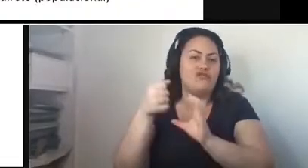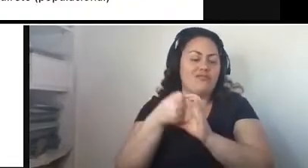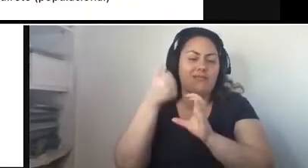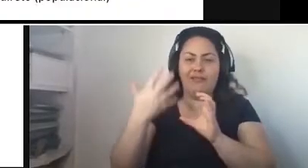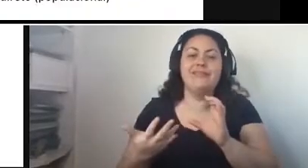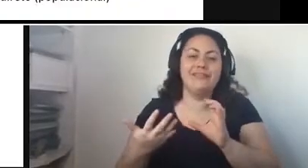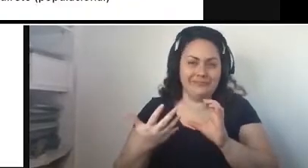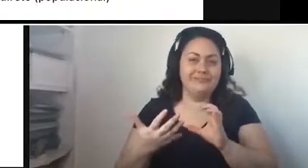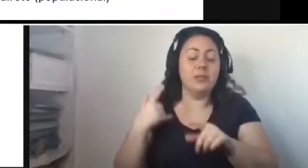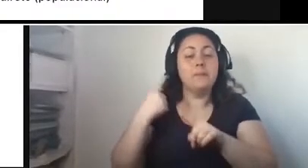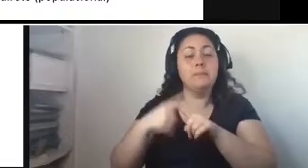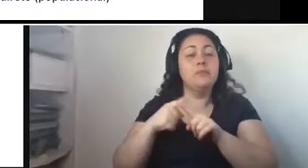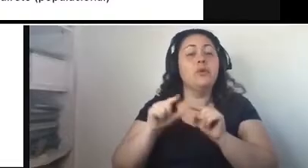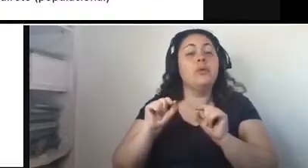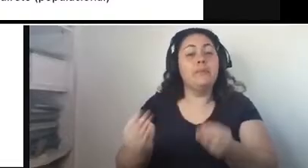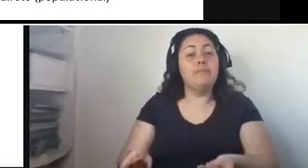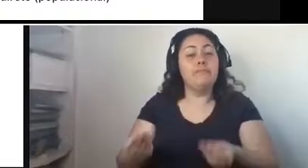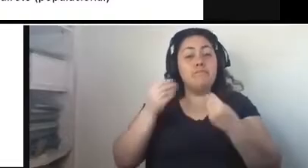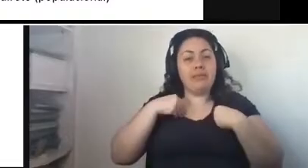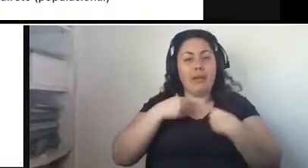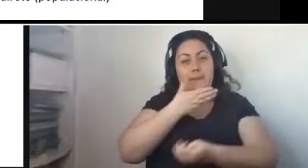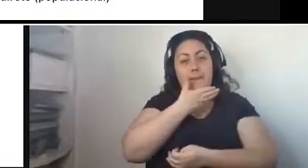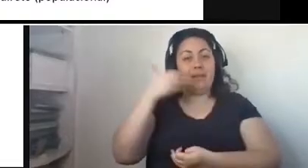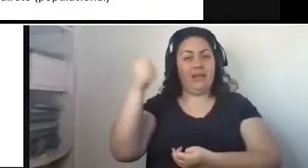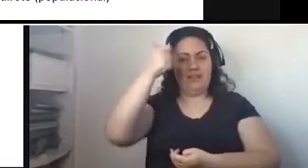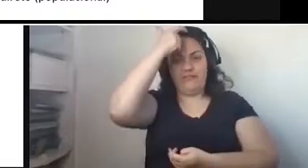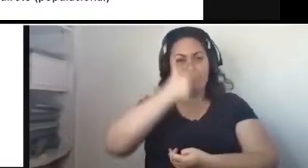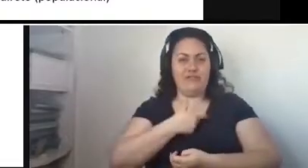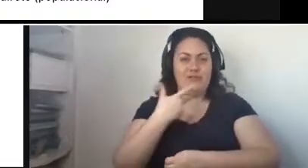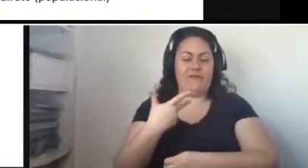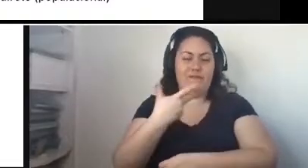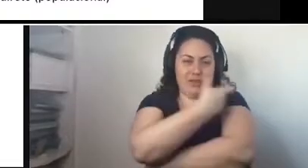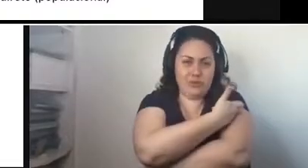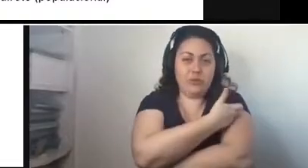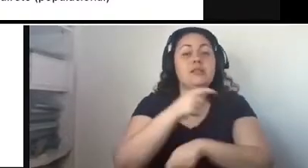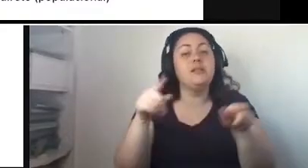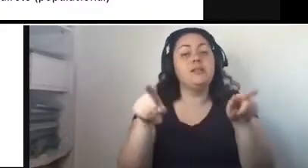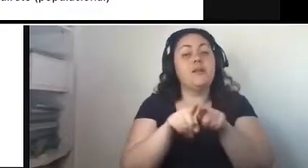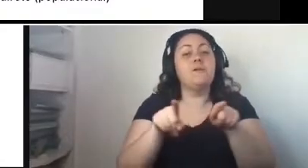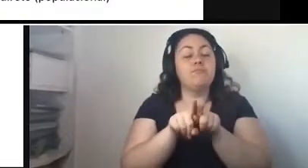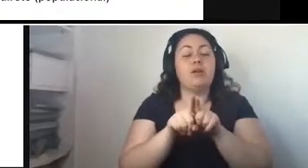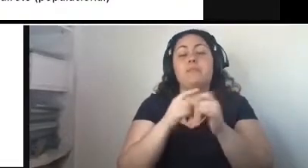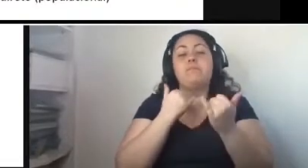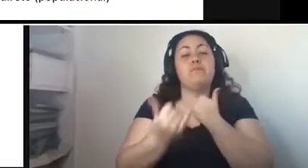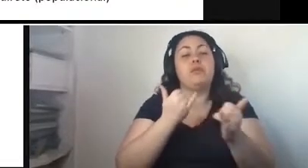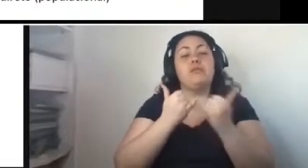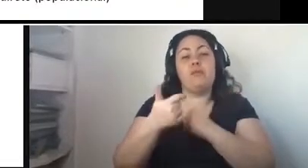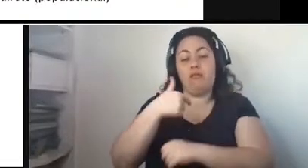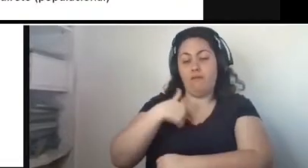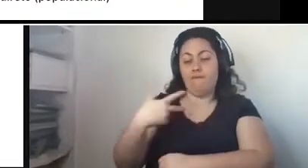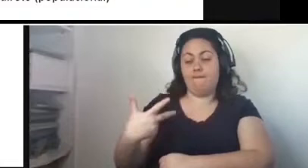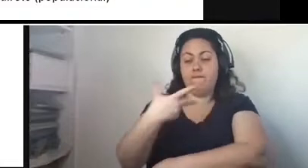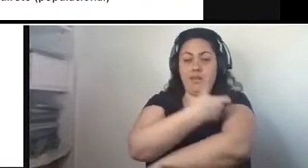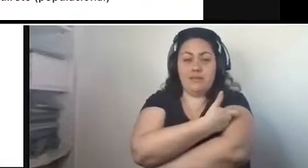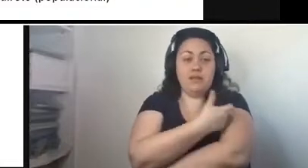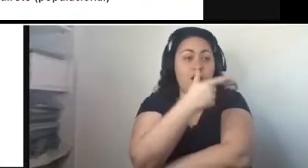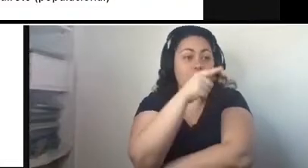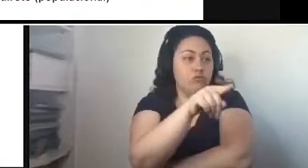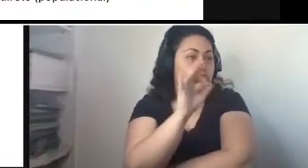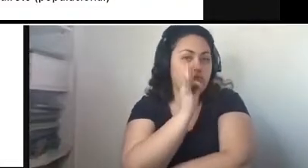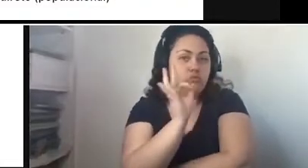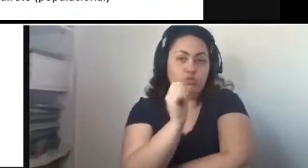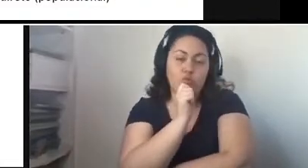isso traria não só benefício direto para quem usa vacina, mas também traria um benefício indireto, né, para todo mundo.